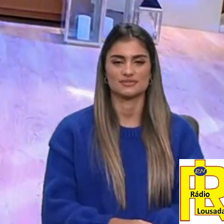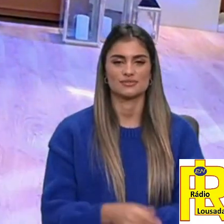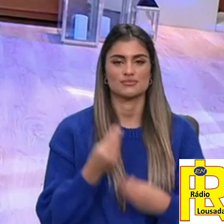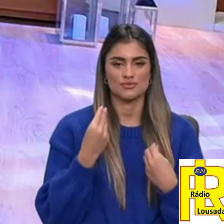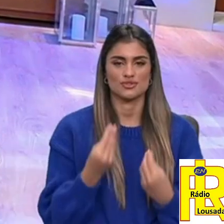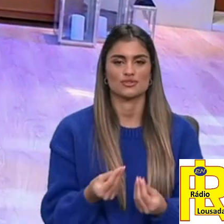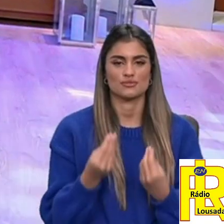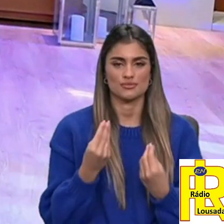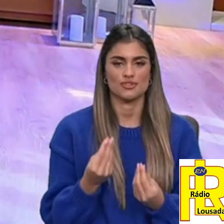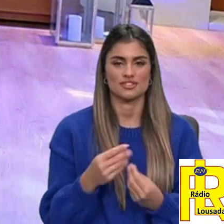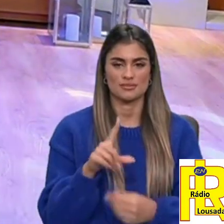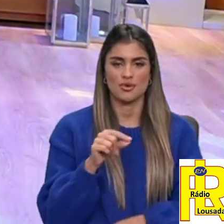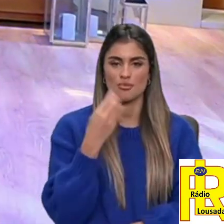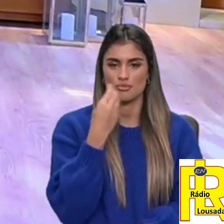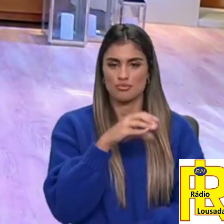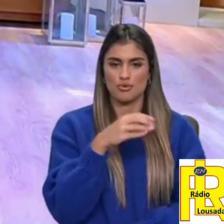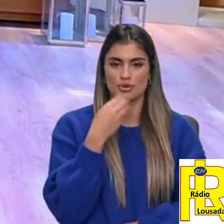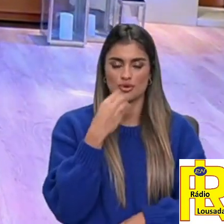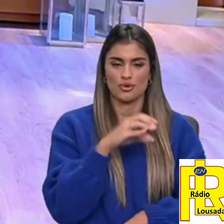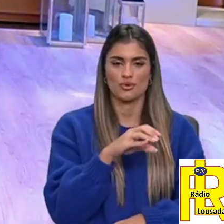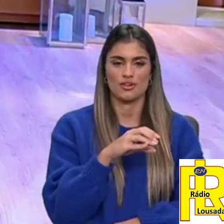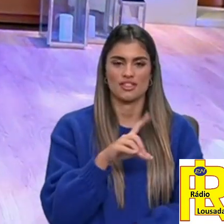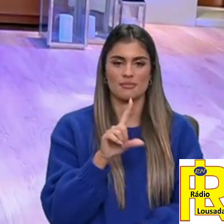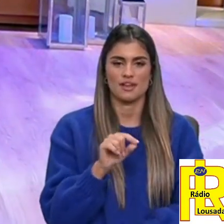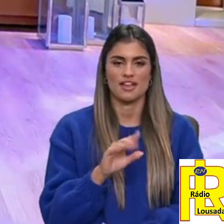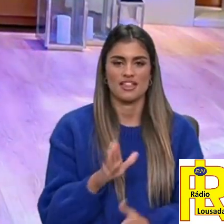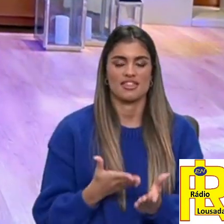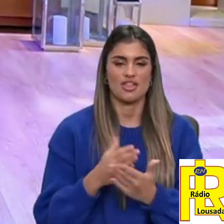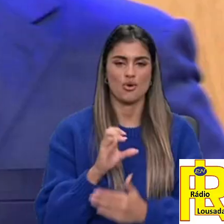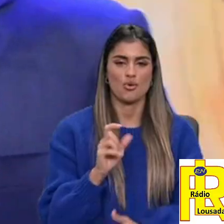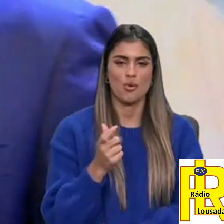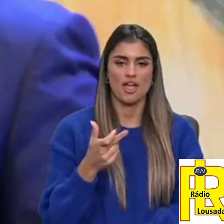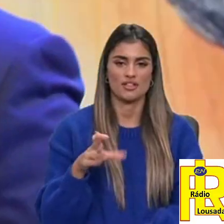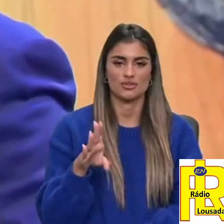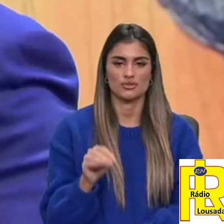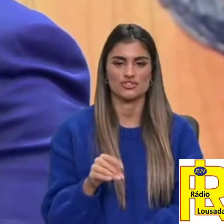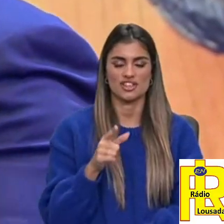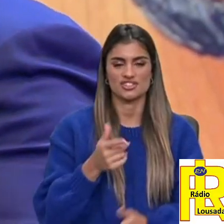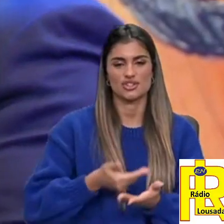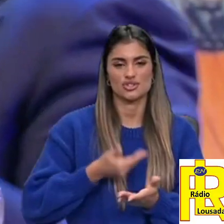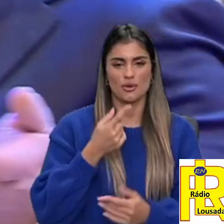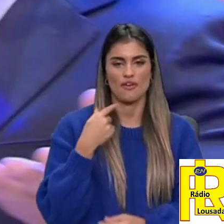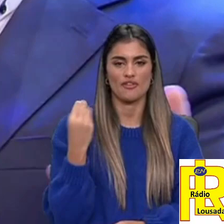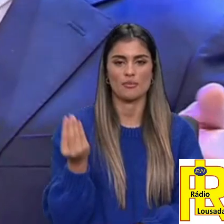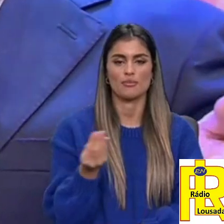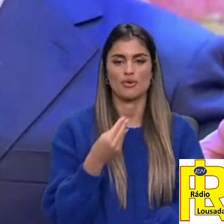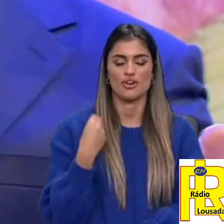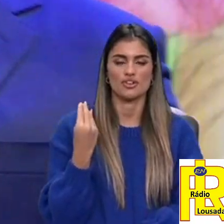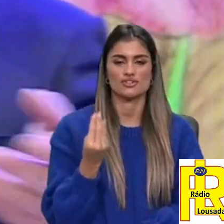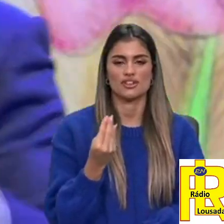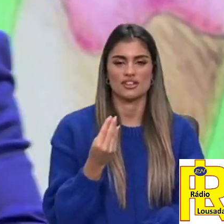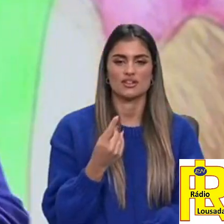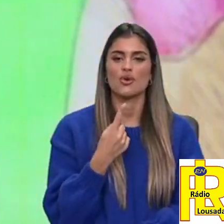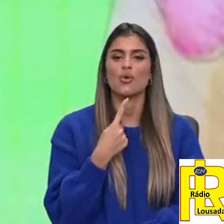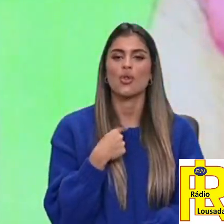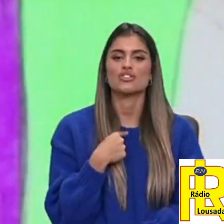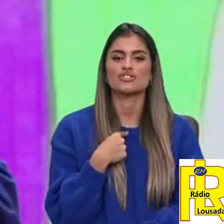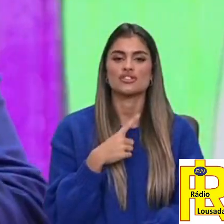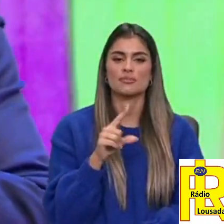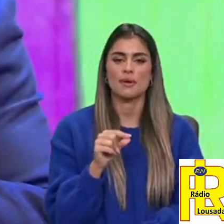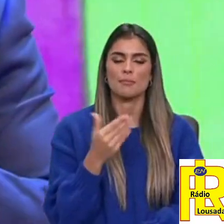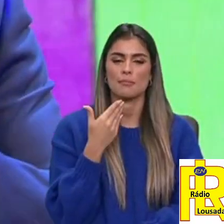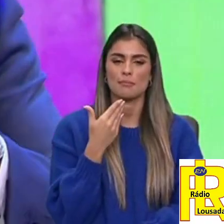Segurelha do porco na orelha da amiga de entrada. Esta sopa tão famosa faz com que toda a colosa reivindique uma